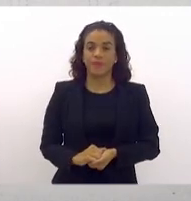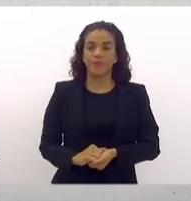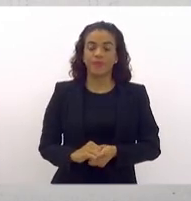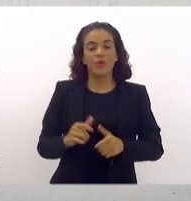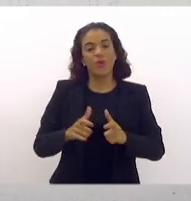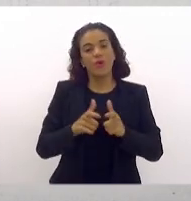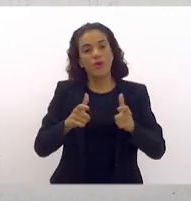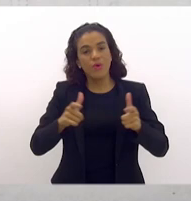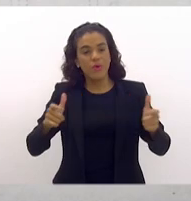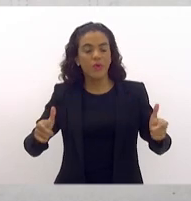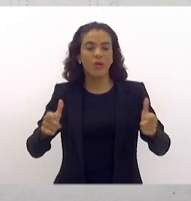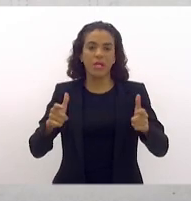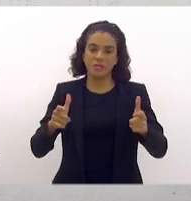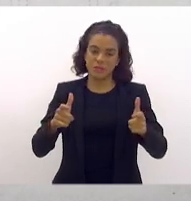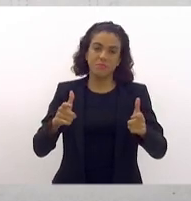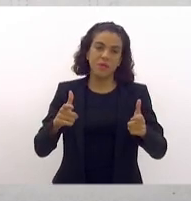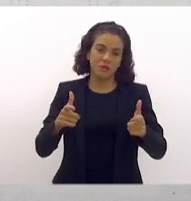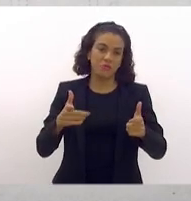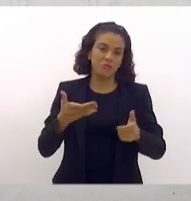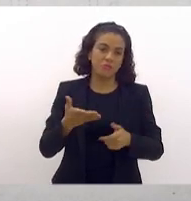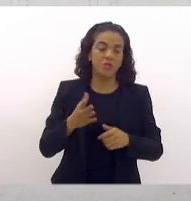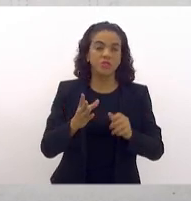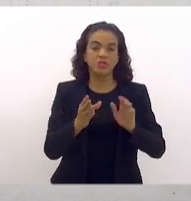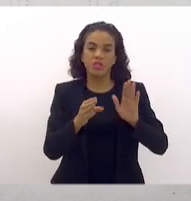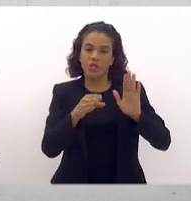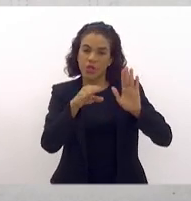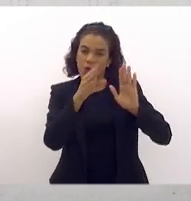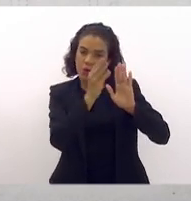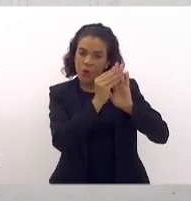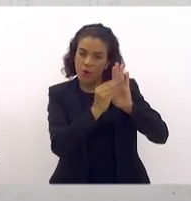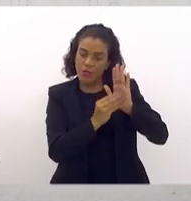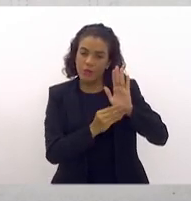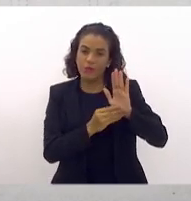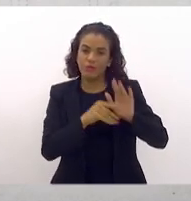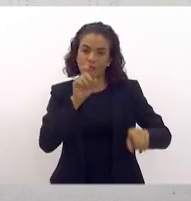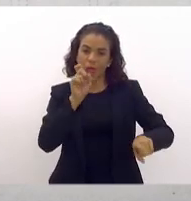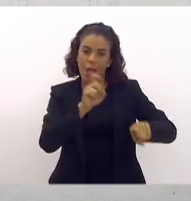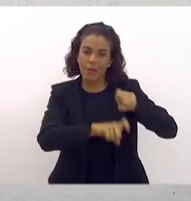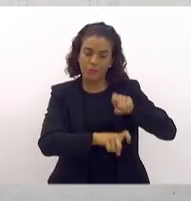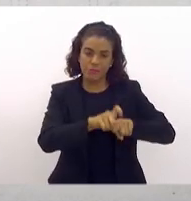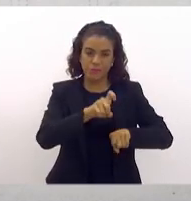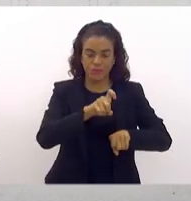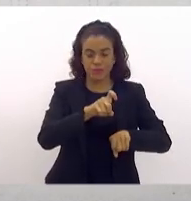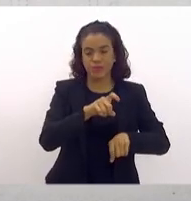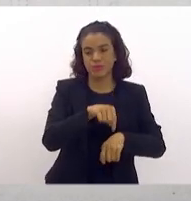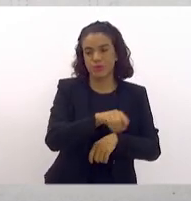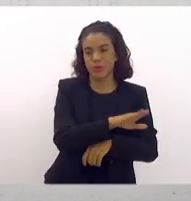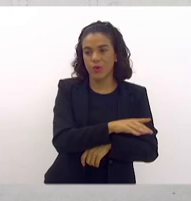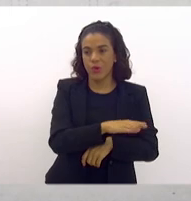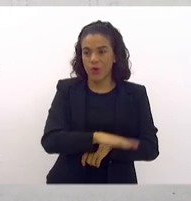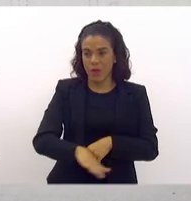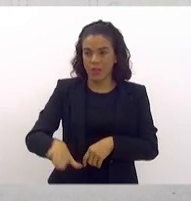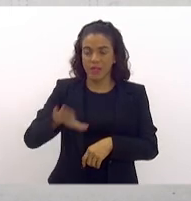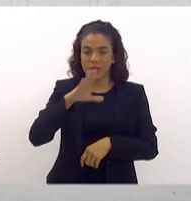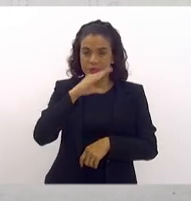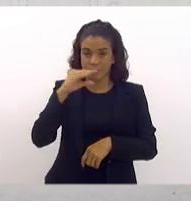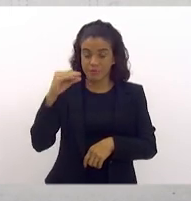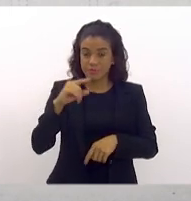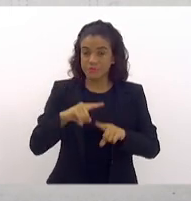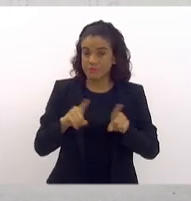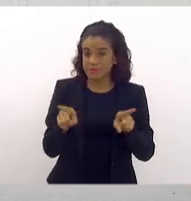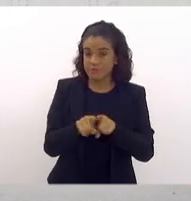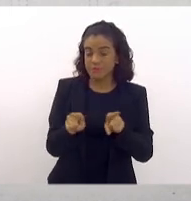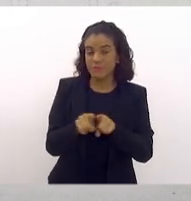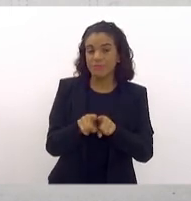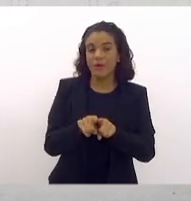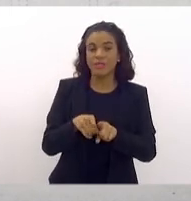crescimento muito significativo, não só de conteúdos de abuso sexual infanto-juvenil na internet, mas também discurso